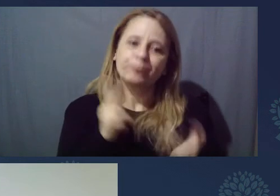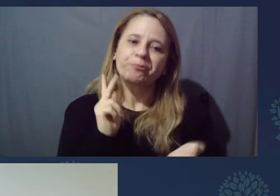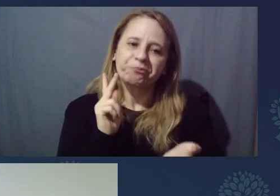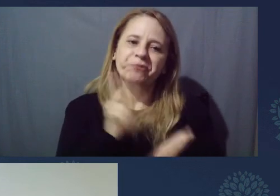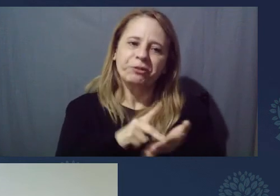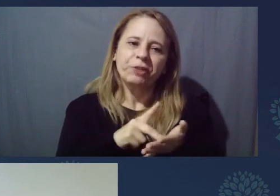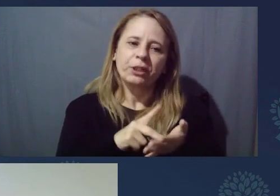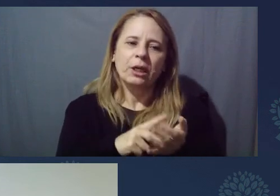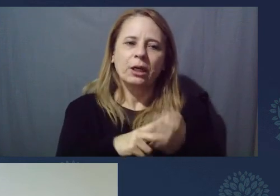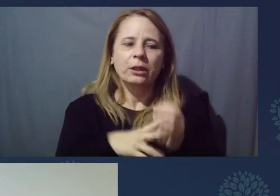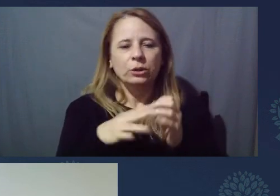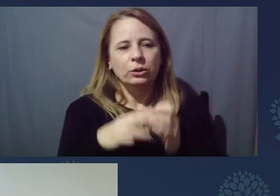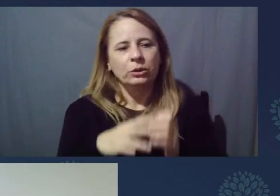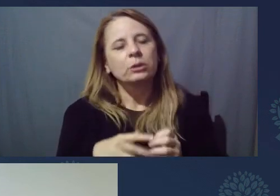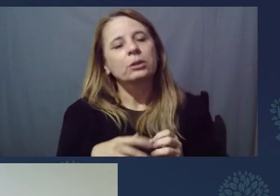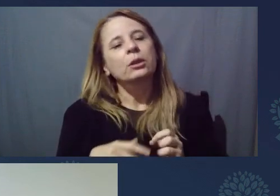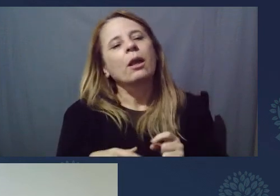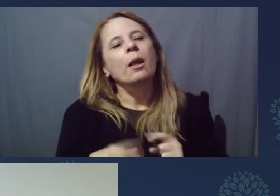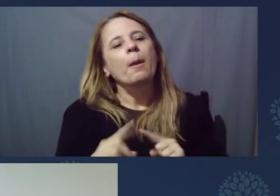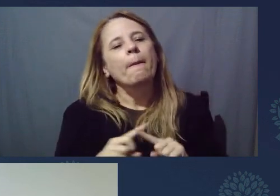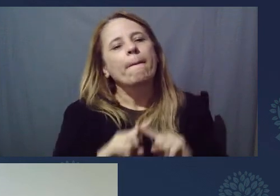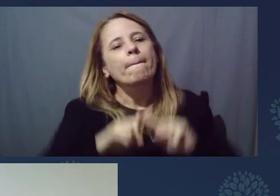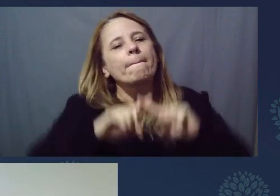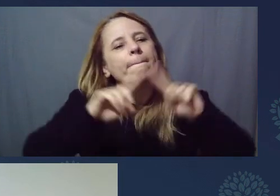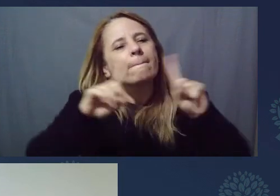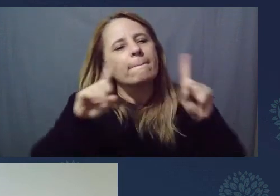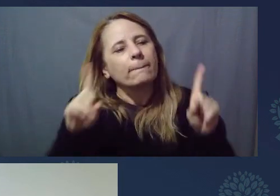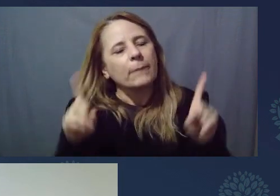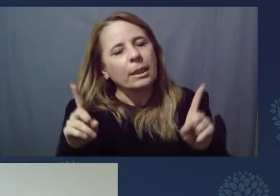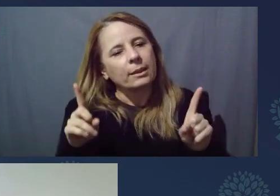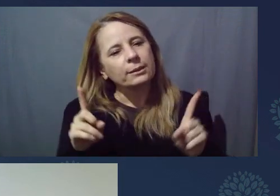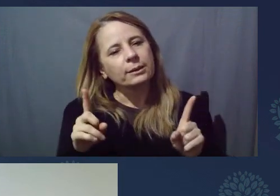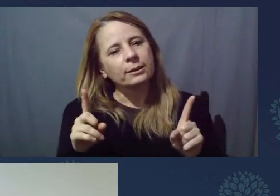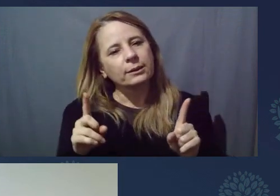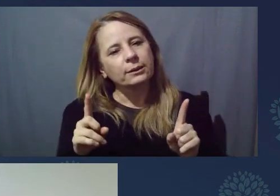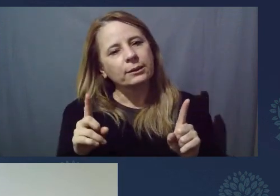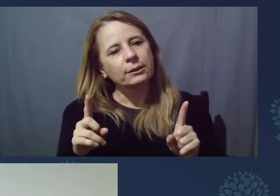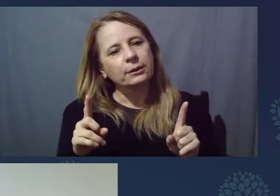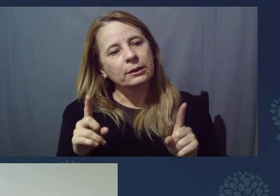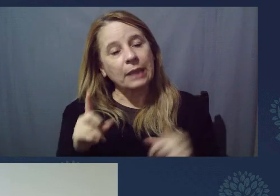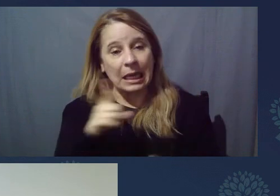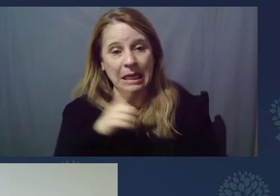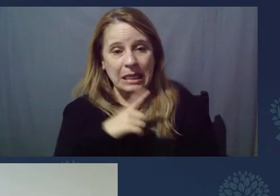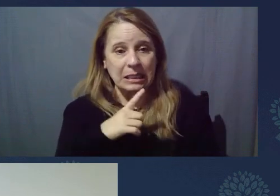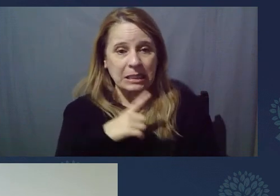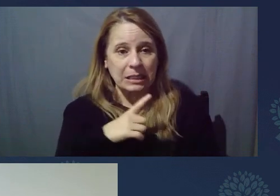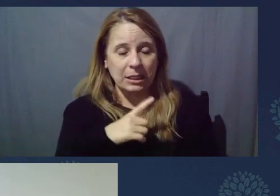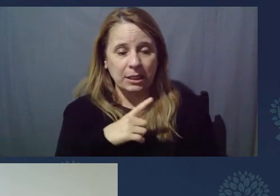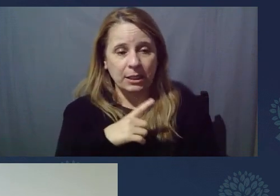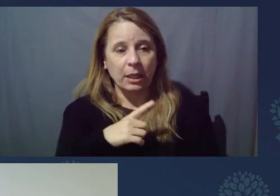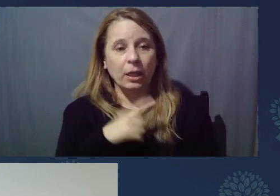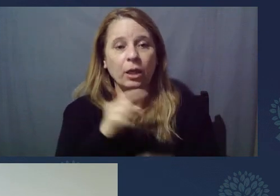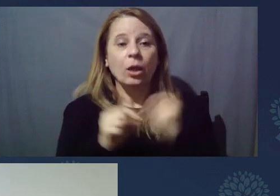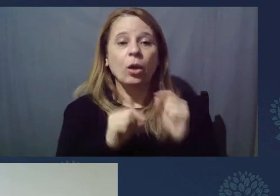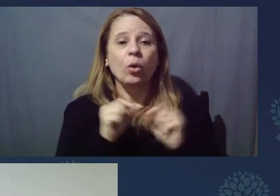o peso, mas esse corticoide inalatório tem um efeito muito menor,